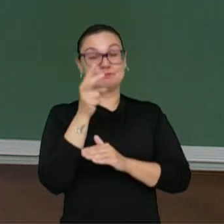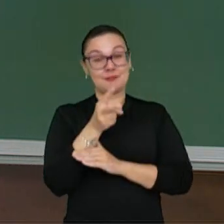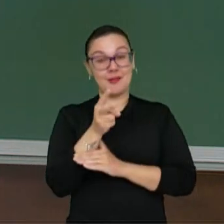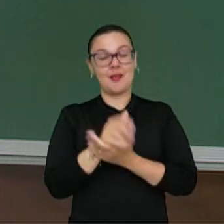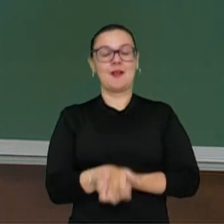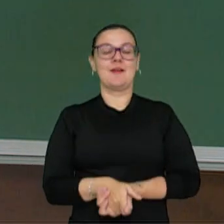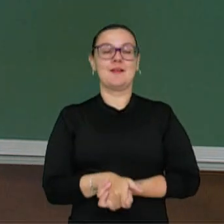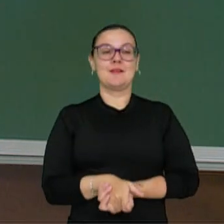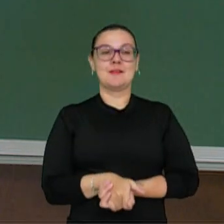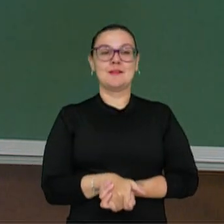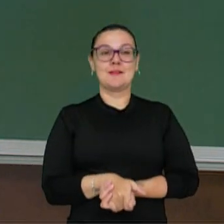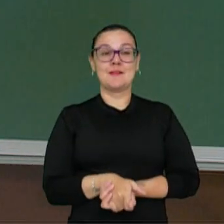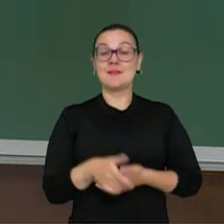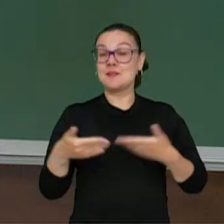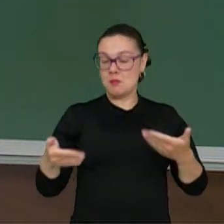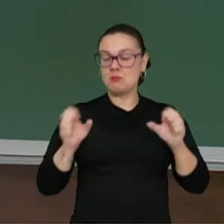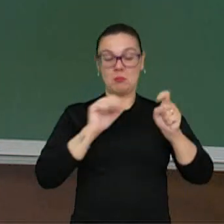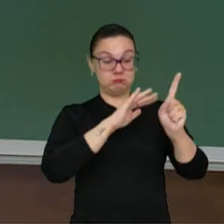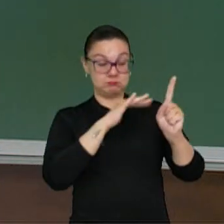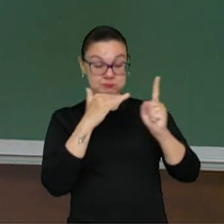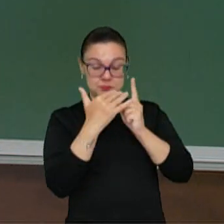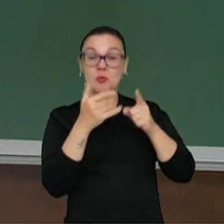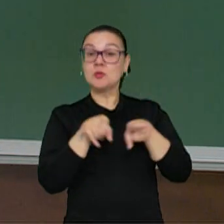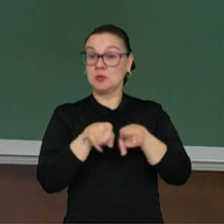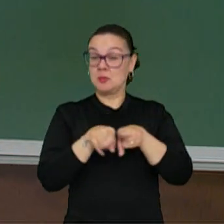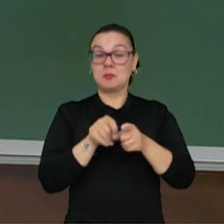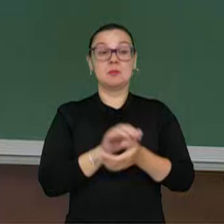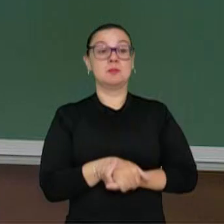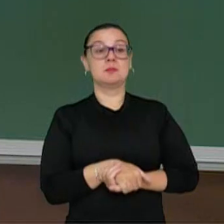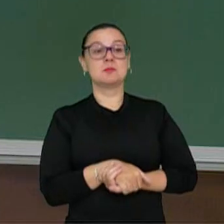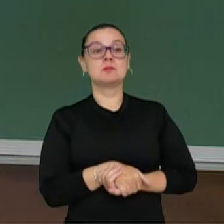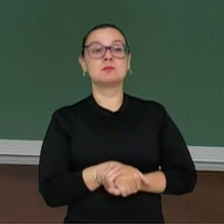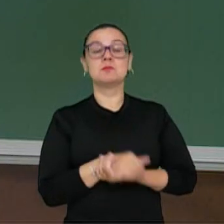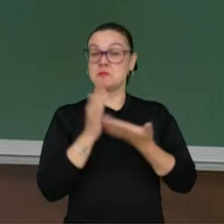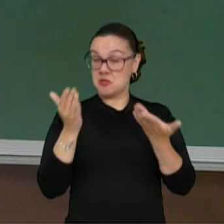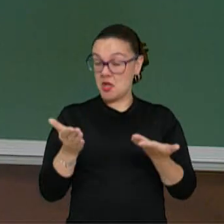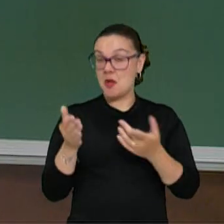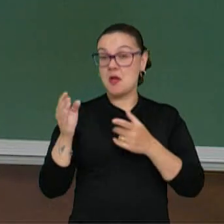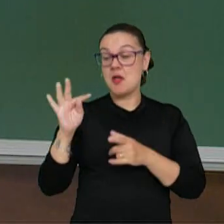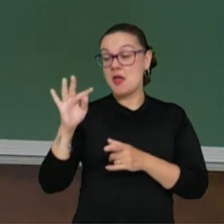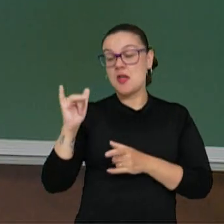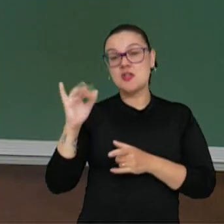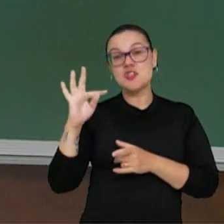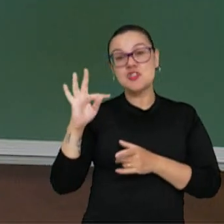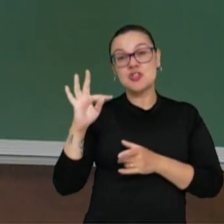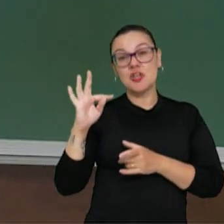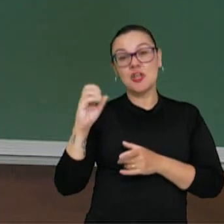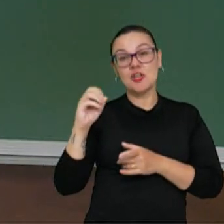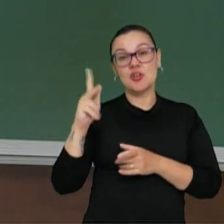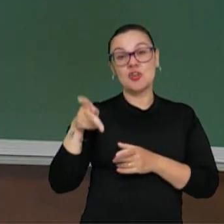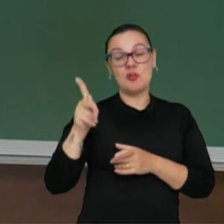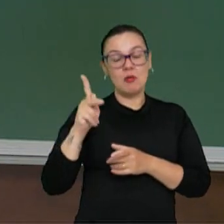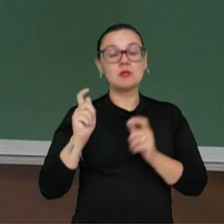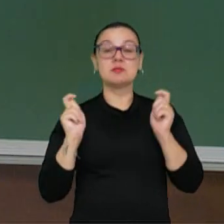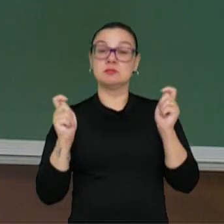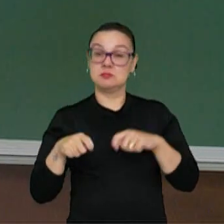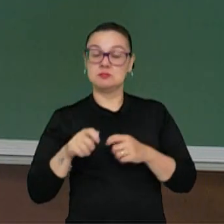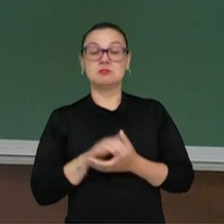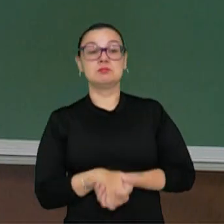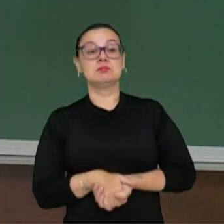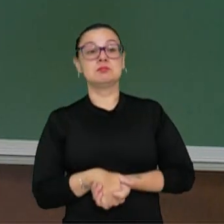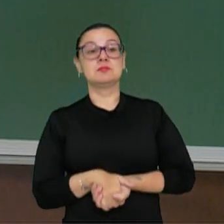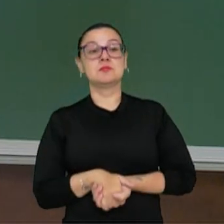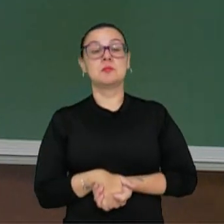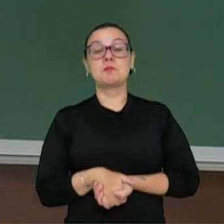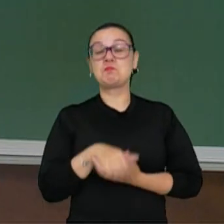direitinho. Você pode usar as redes sociais para filmar também, tá bom? Você quer usar o TikTok? Pode usar o TikTok, legal, tem um monte de recurso